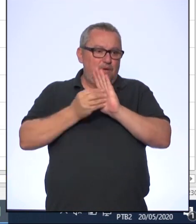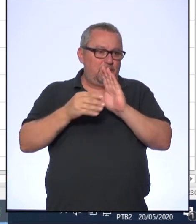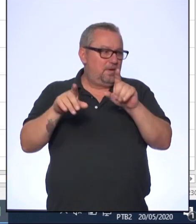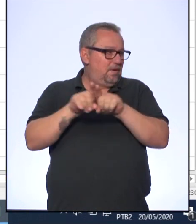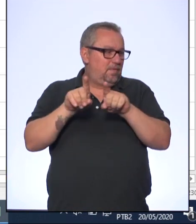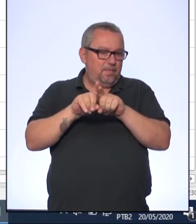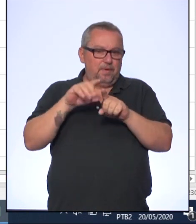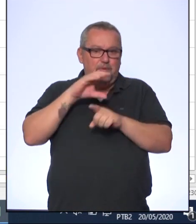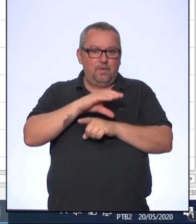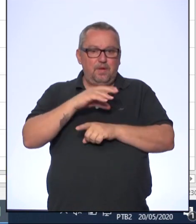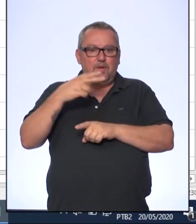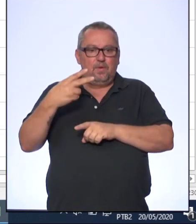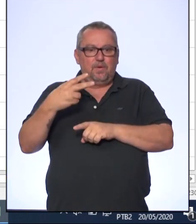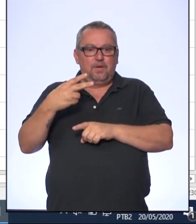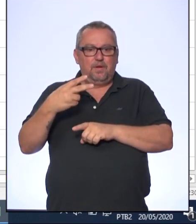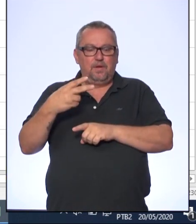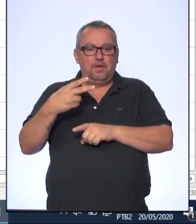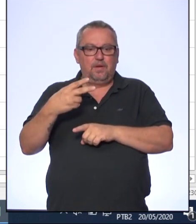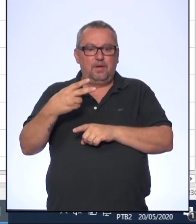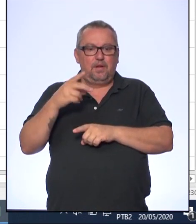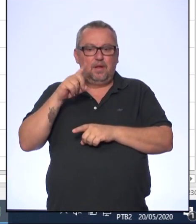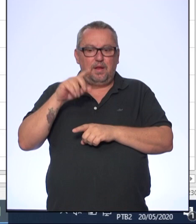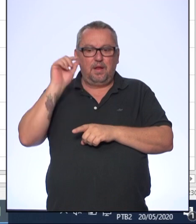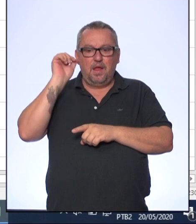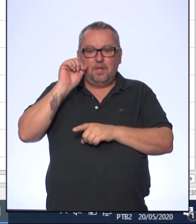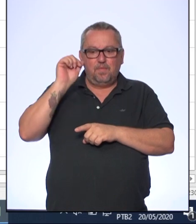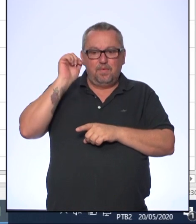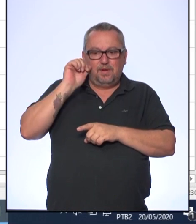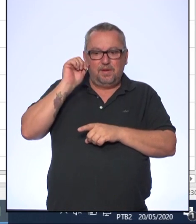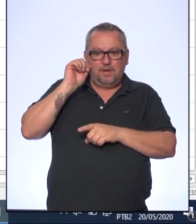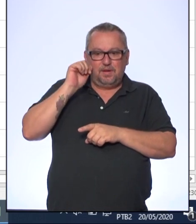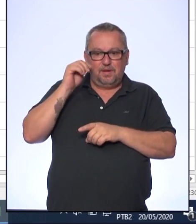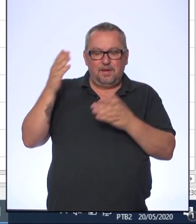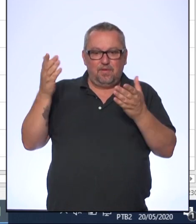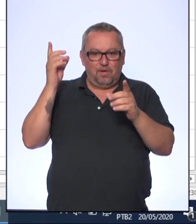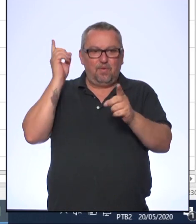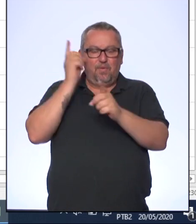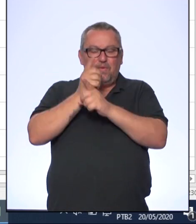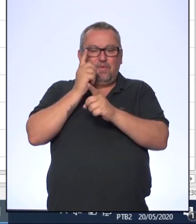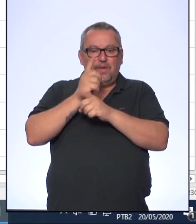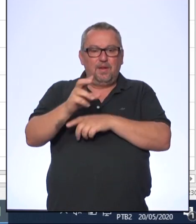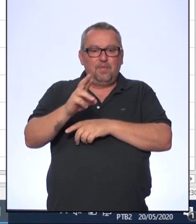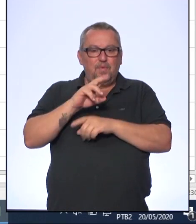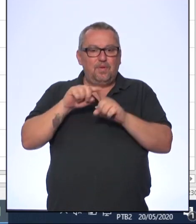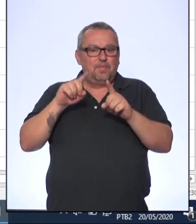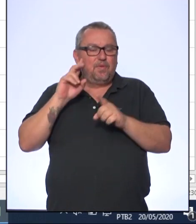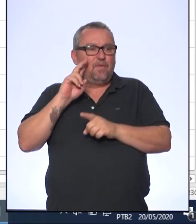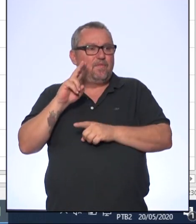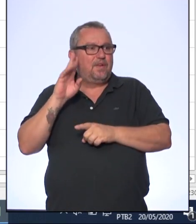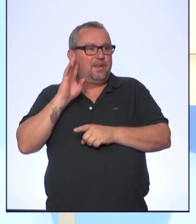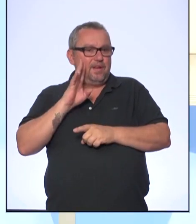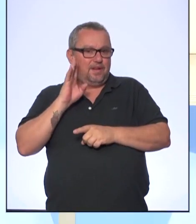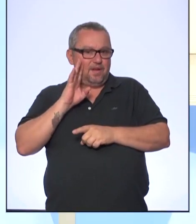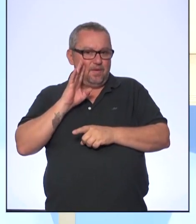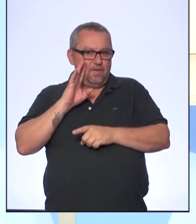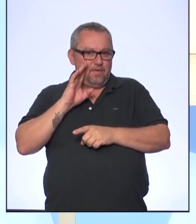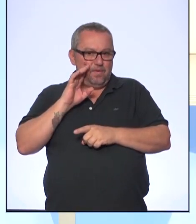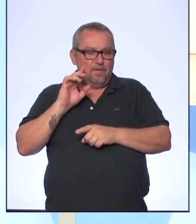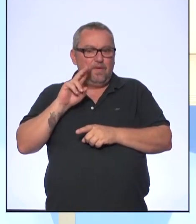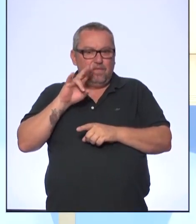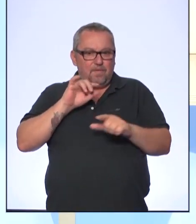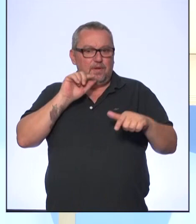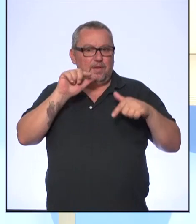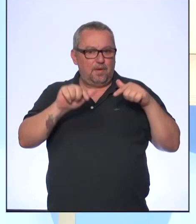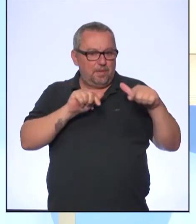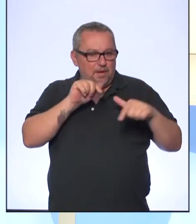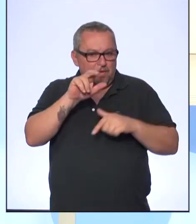Então, o meu C2 aqui, ó, são as meninas. Então, eu já achei a resposta. Mas olha que legal. Futuramente, vocês vão trabalhar,